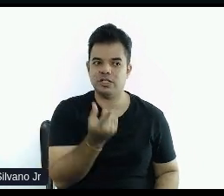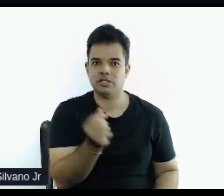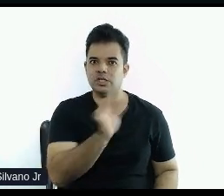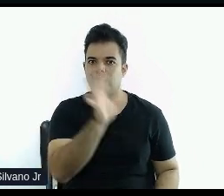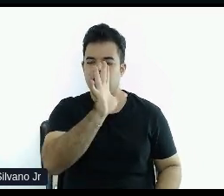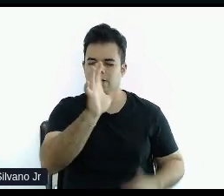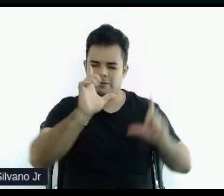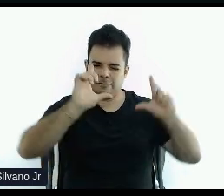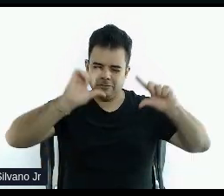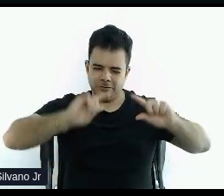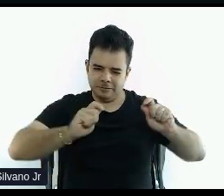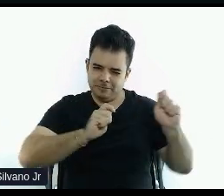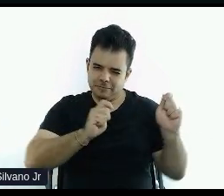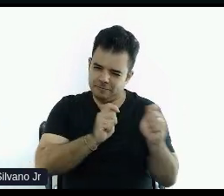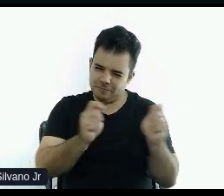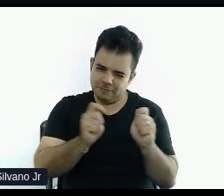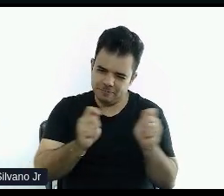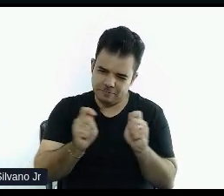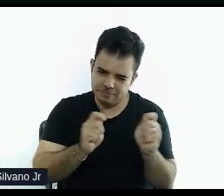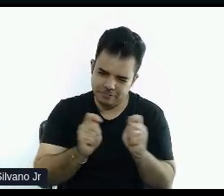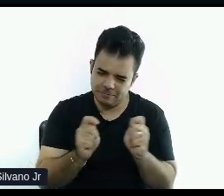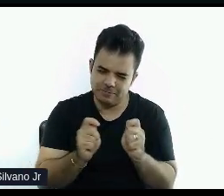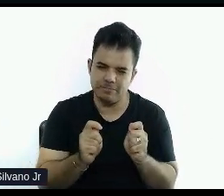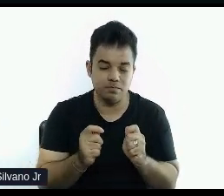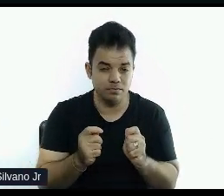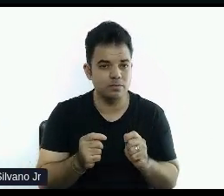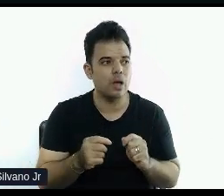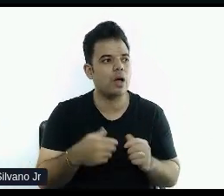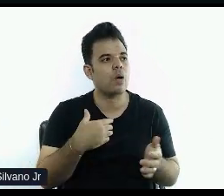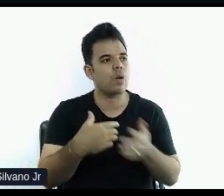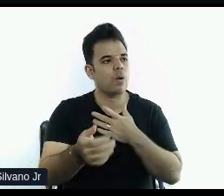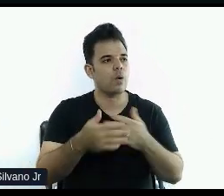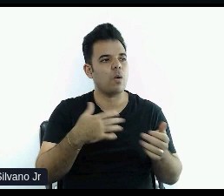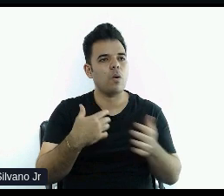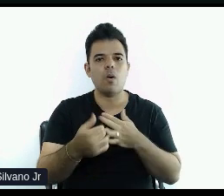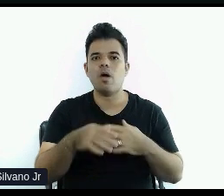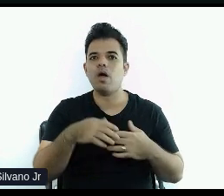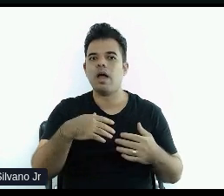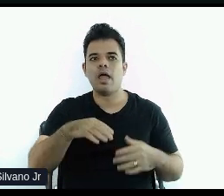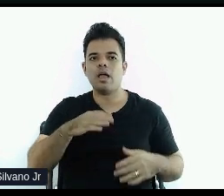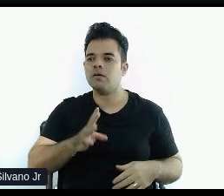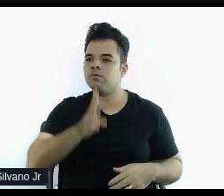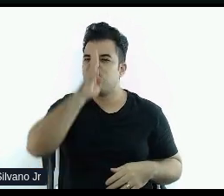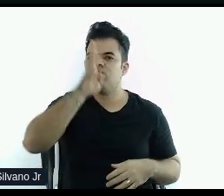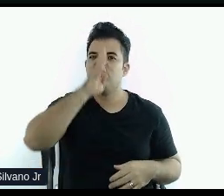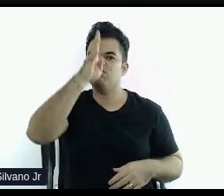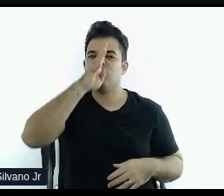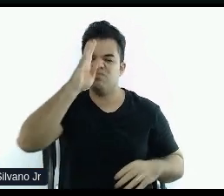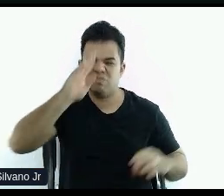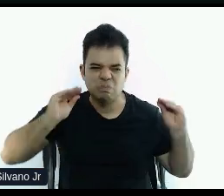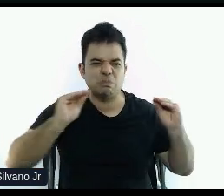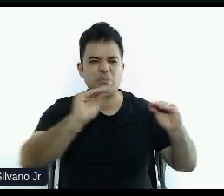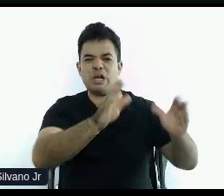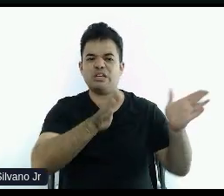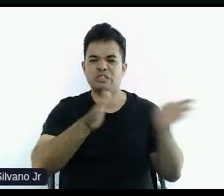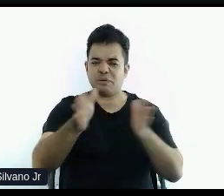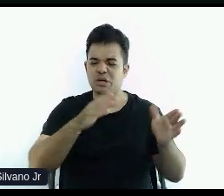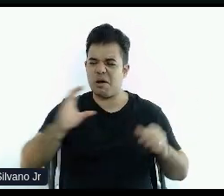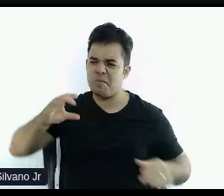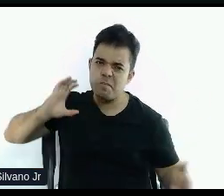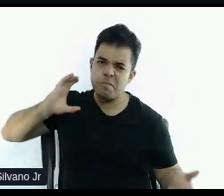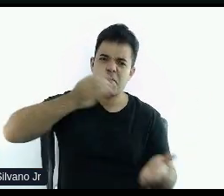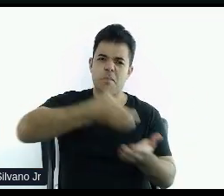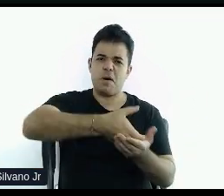de acessibilidade. Não é sair tacando área, não é sair colocando acessibilidade a todo custo, com um pouco